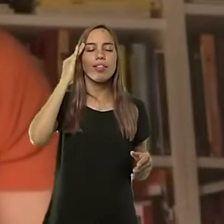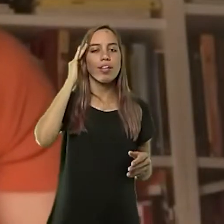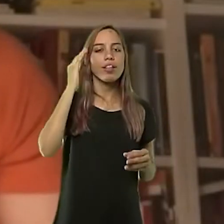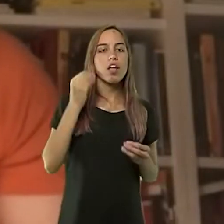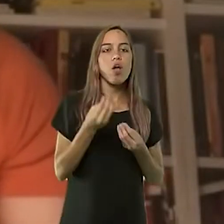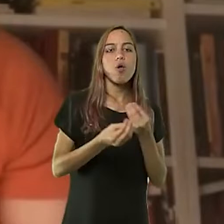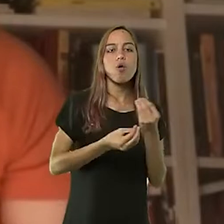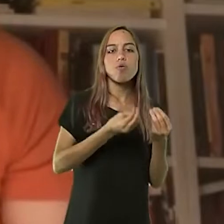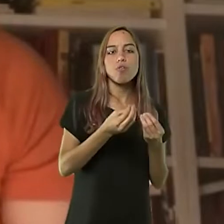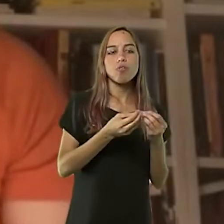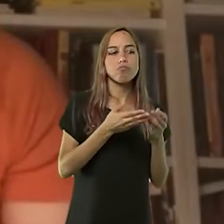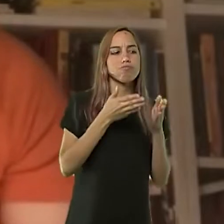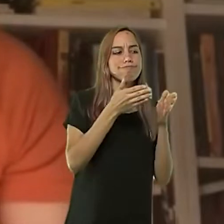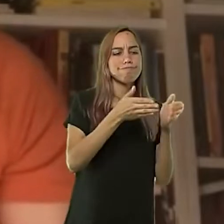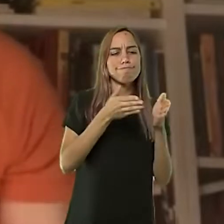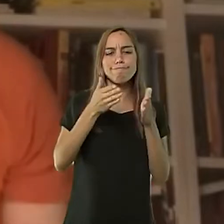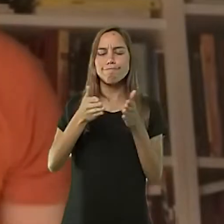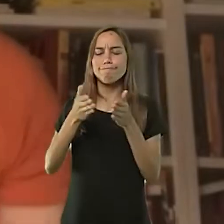nós do que simplesmente